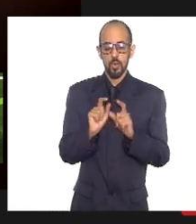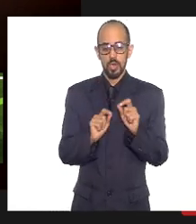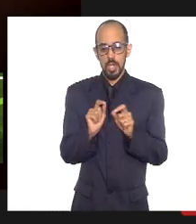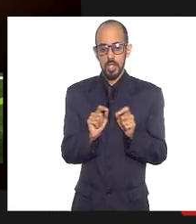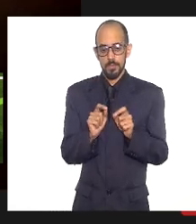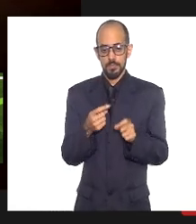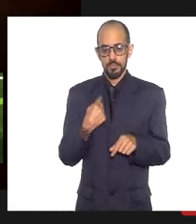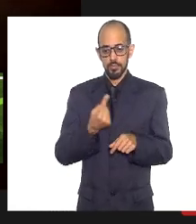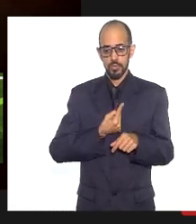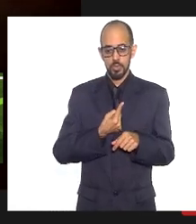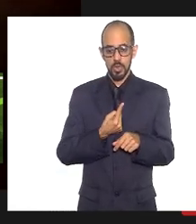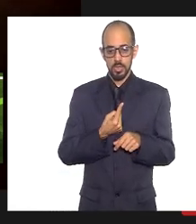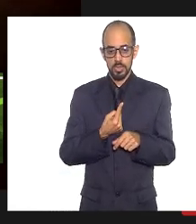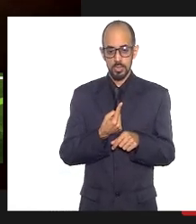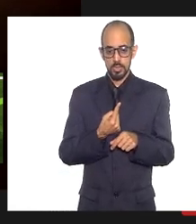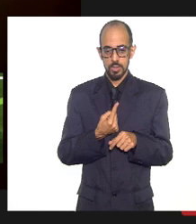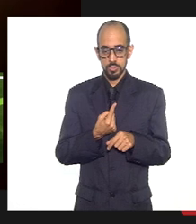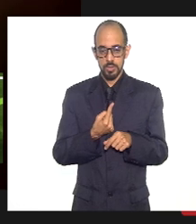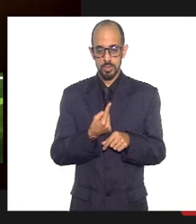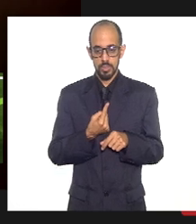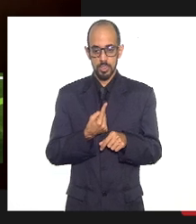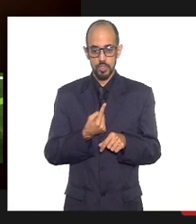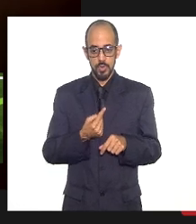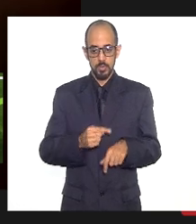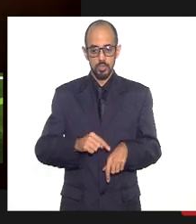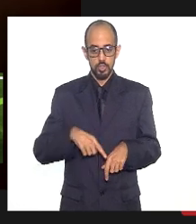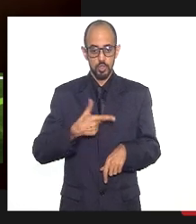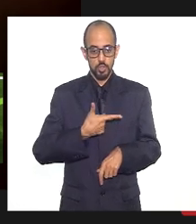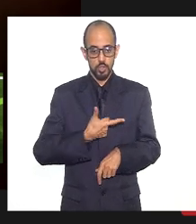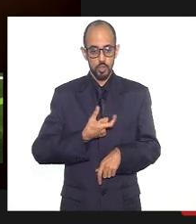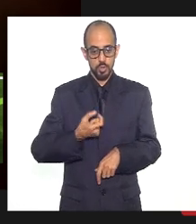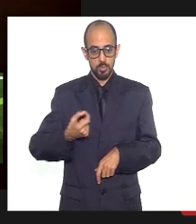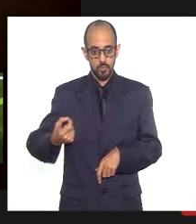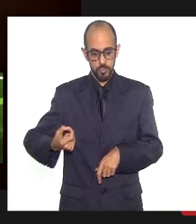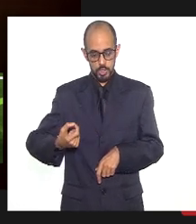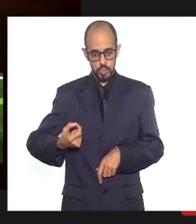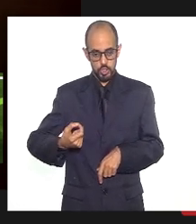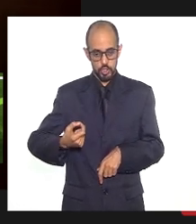deu, no ano de 2020,